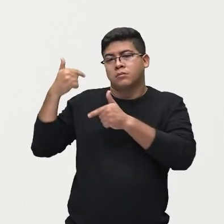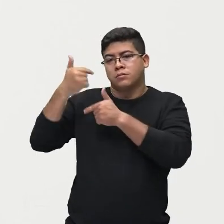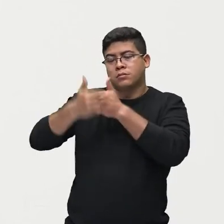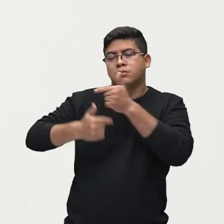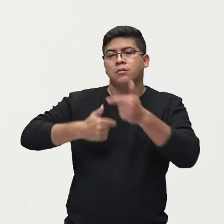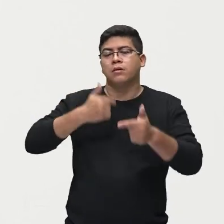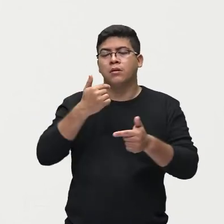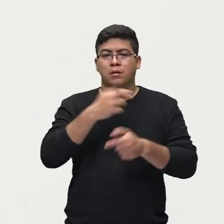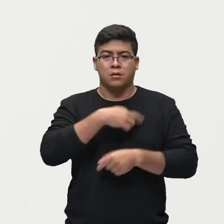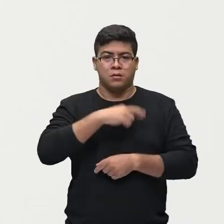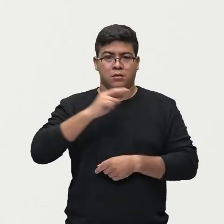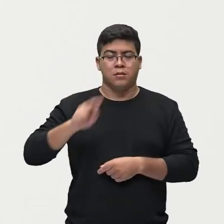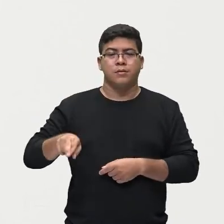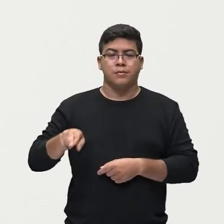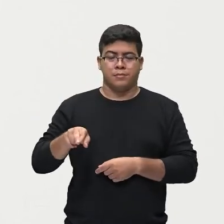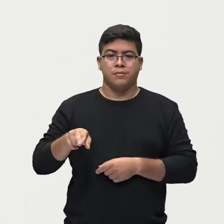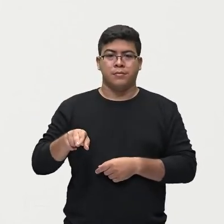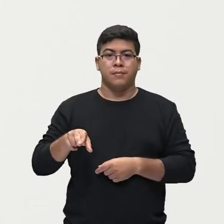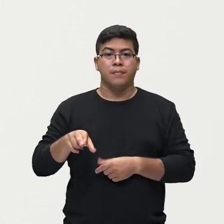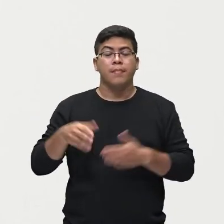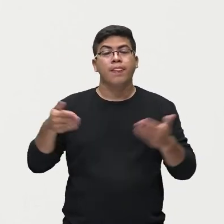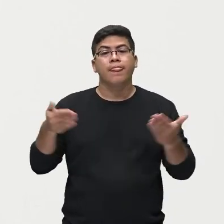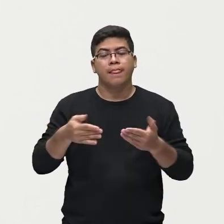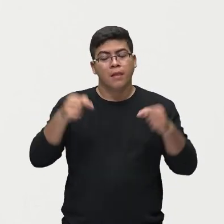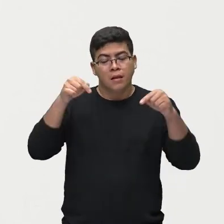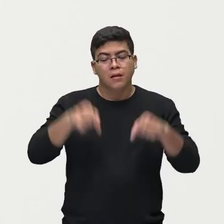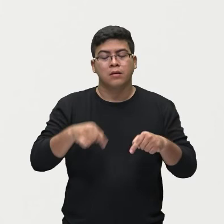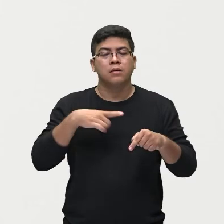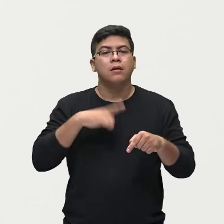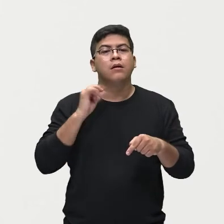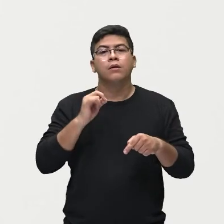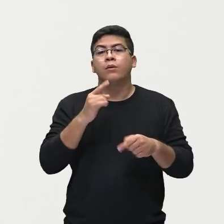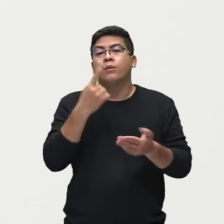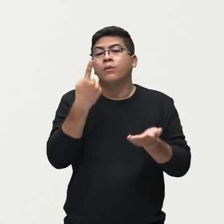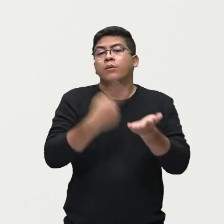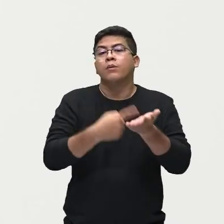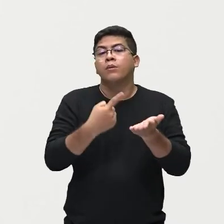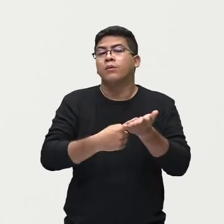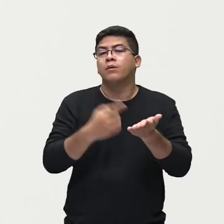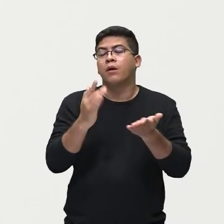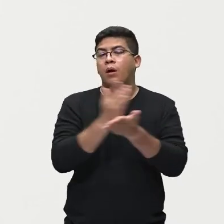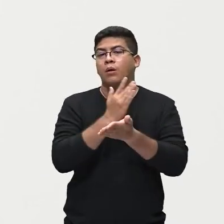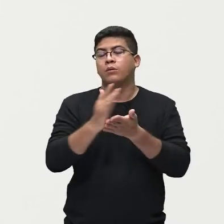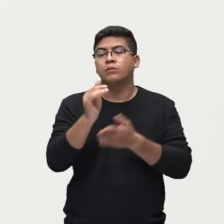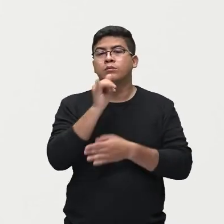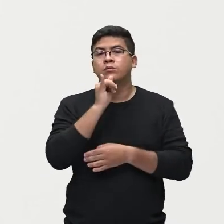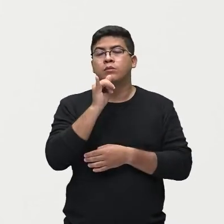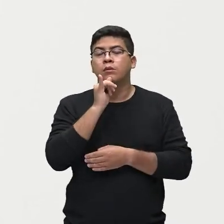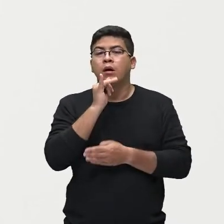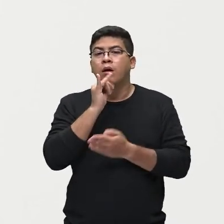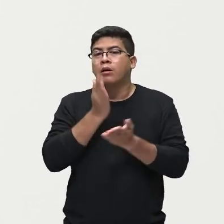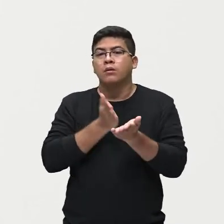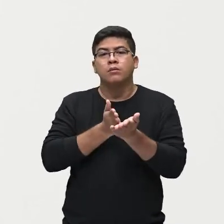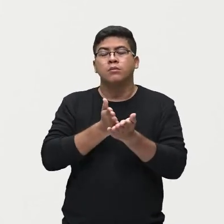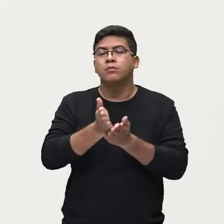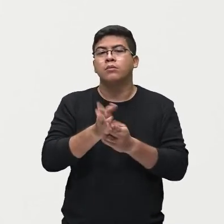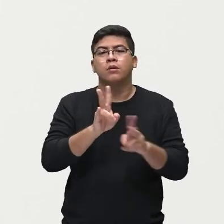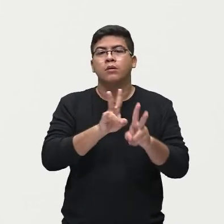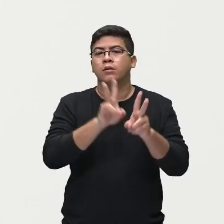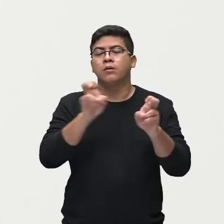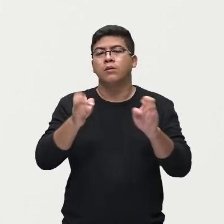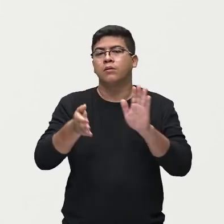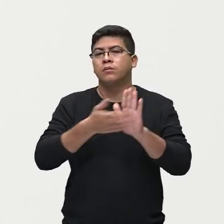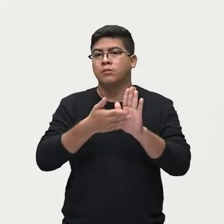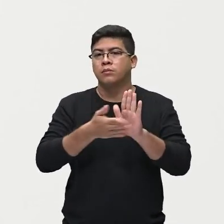ser olhadas com carinho. E aqui eu quero te convidar a ver alguns exemplos de lideranças religiosas comprometidas,